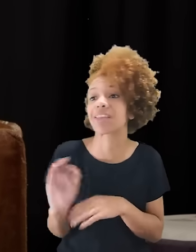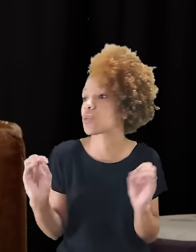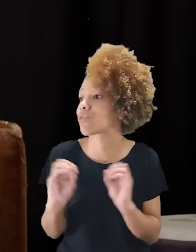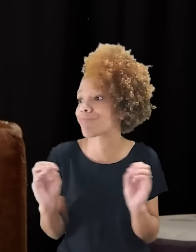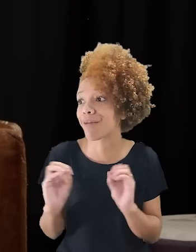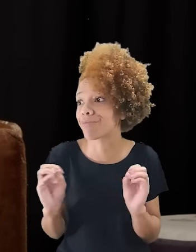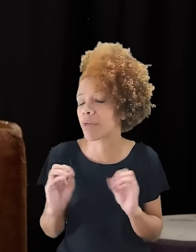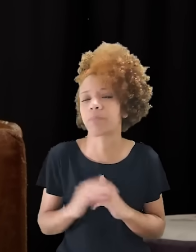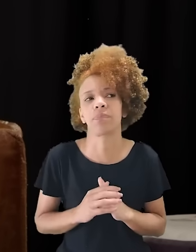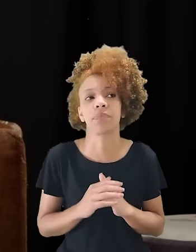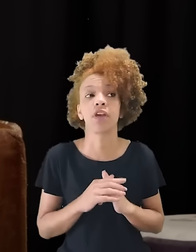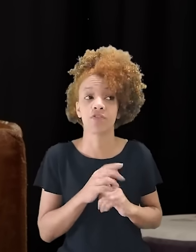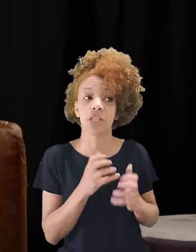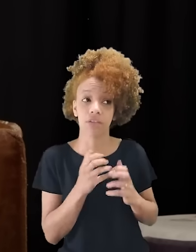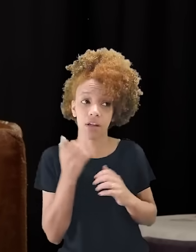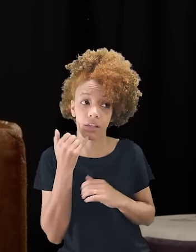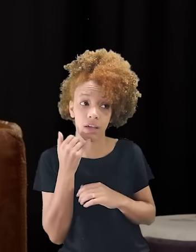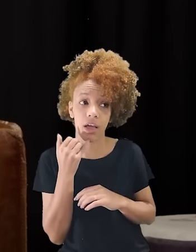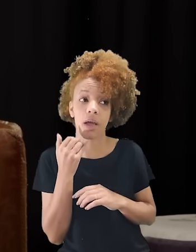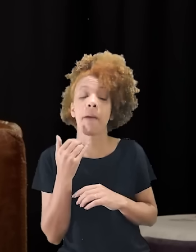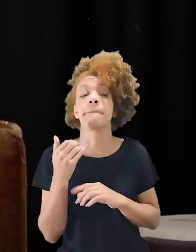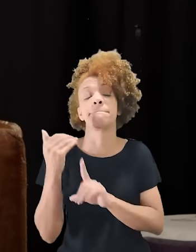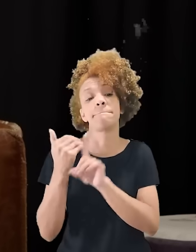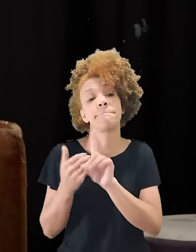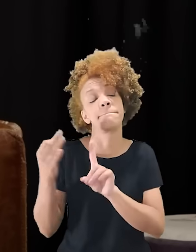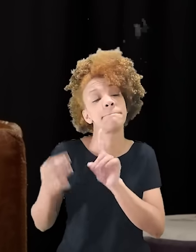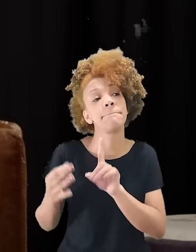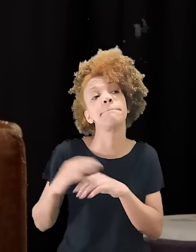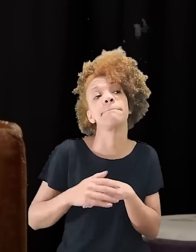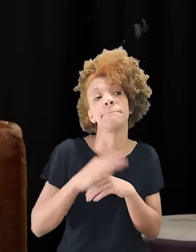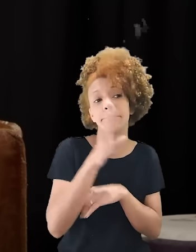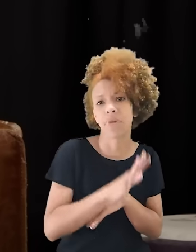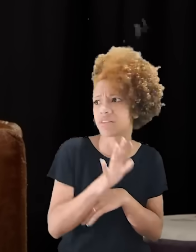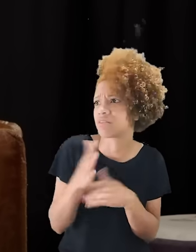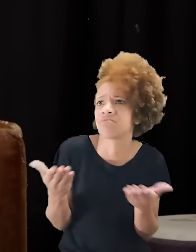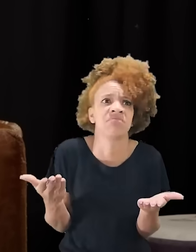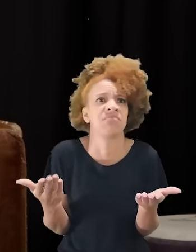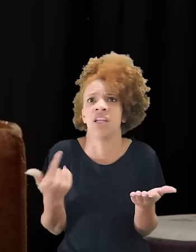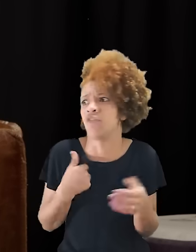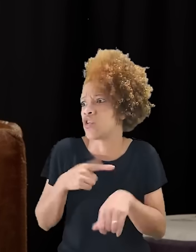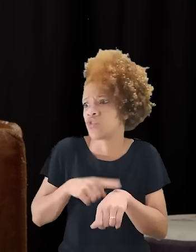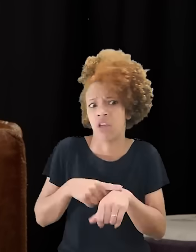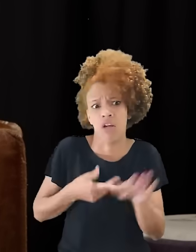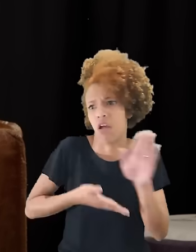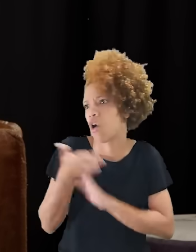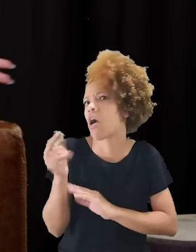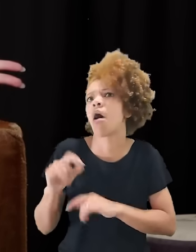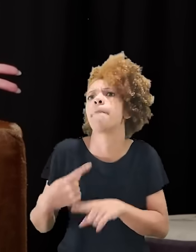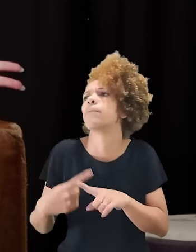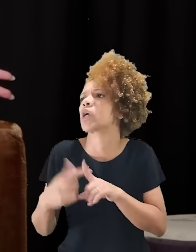entendendo mal entendido aí eles falaram você quer ligar pra embaixada brasileira aí eu falei assim não eu vou sair daqui agora